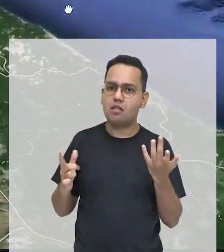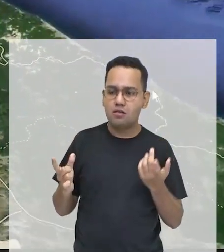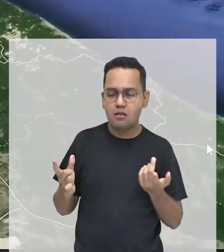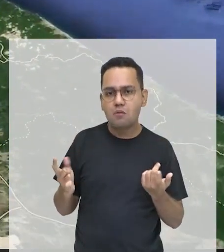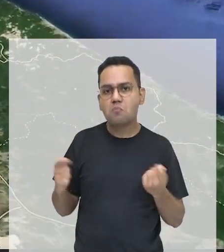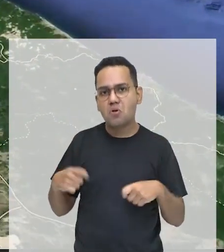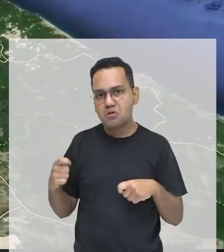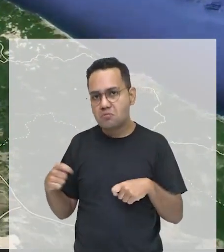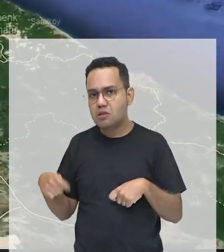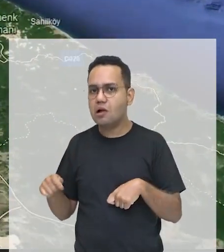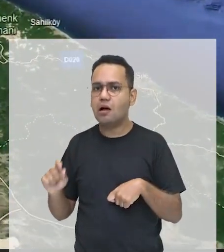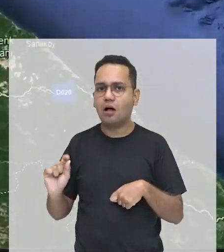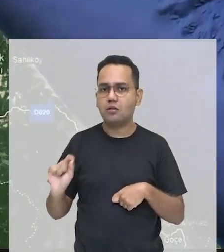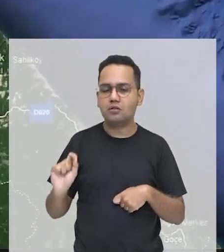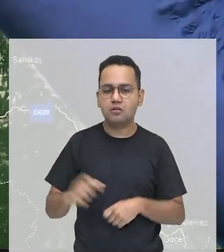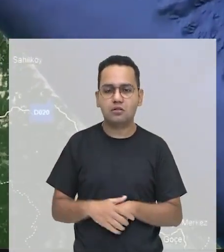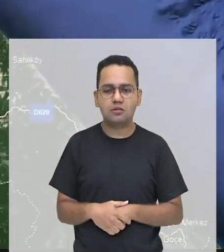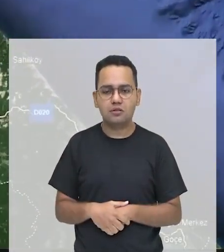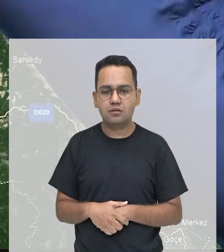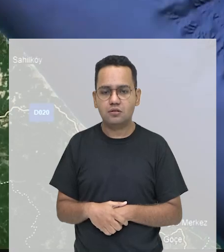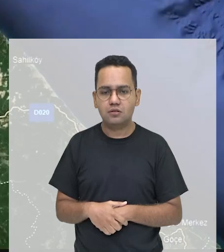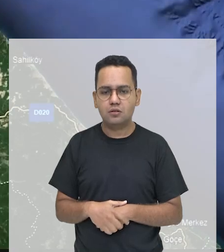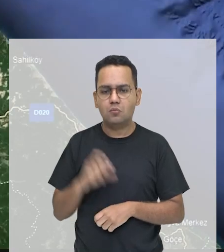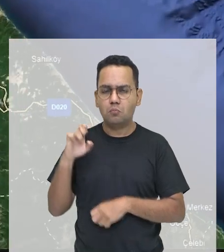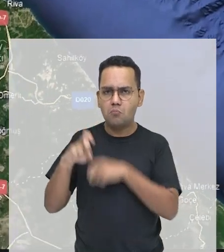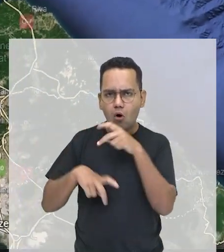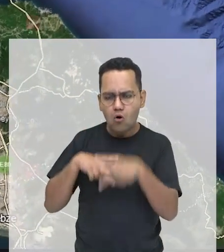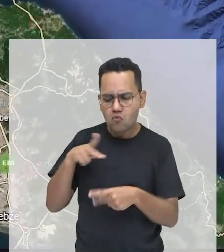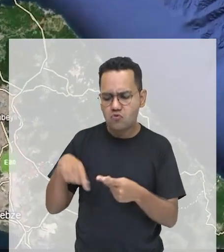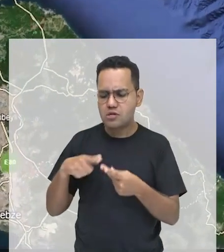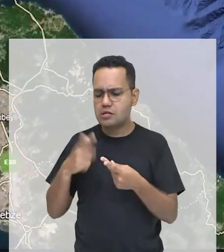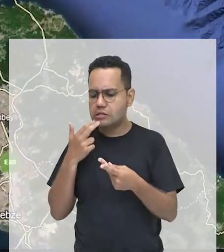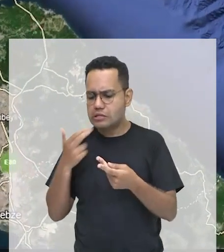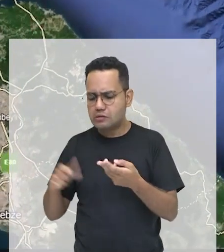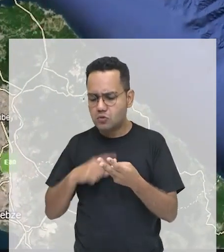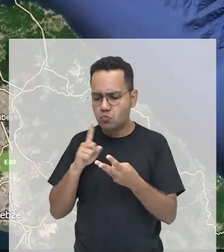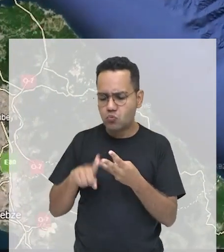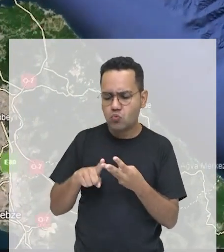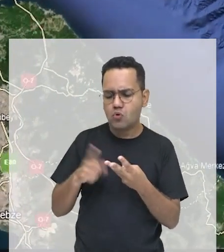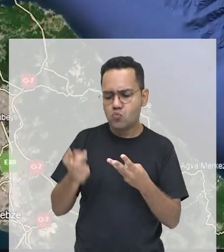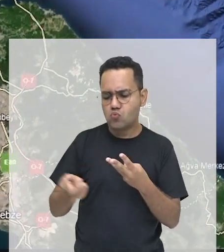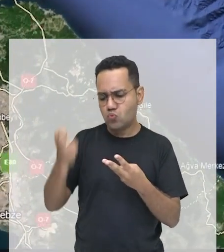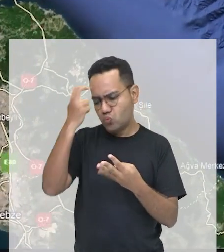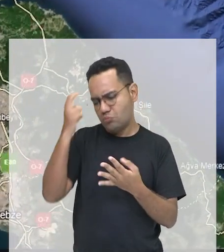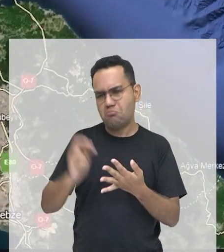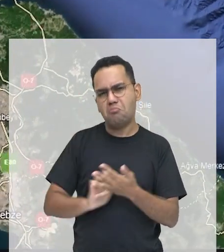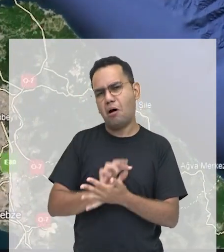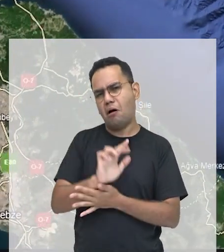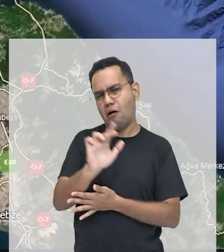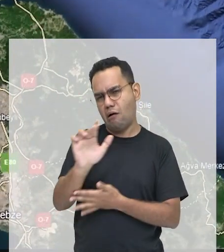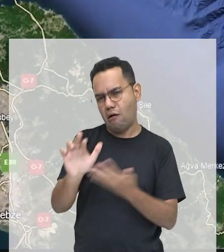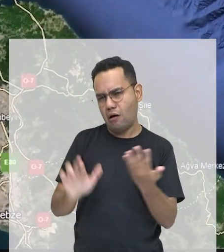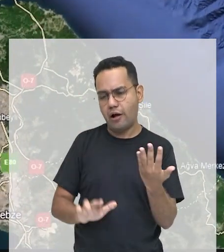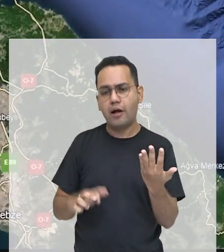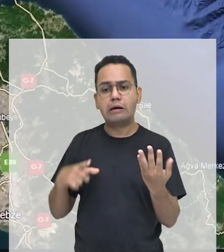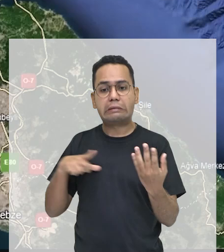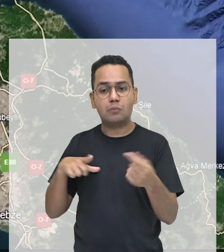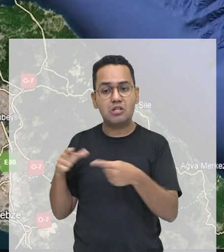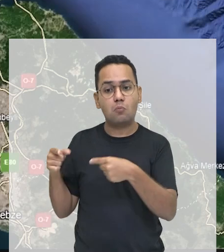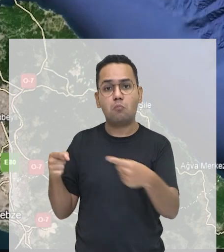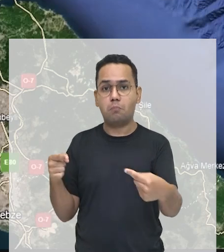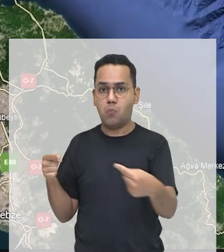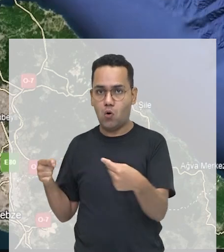mesmo, uma diversidade muito grande de povos, de línguas, de culturas, enfim, uma história de conflitos